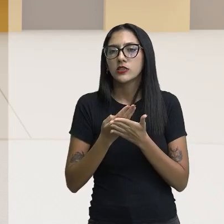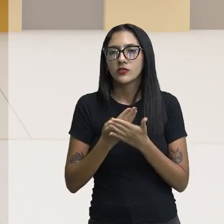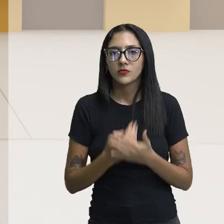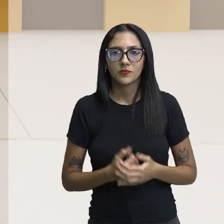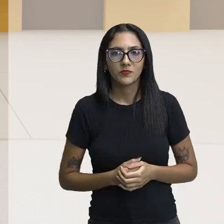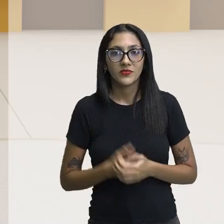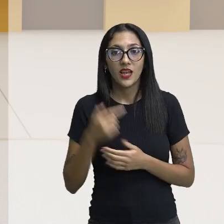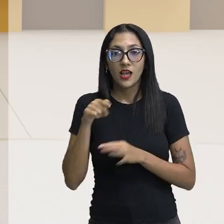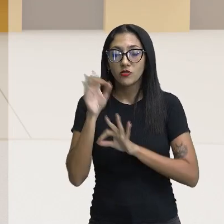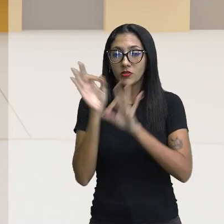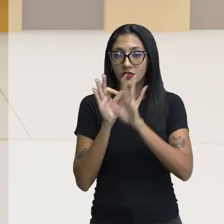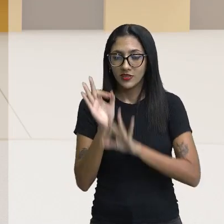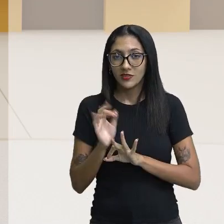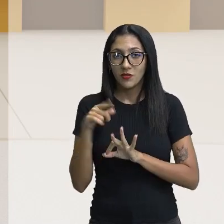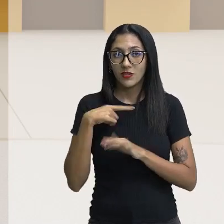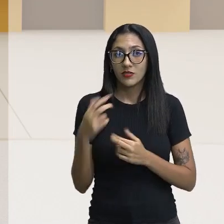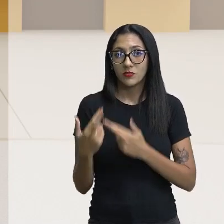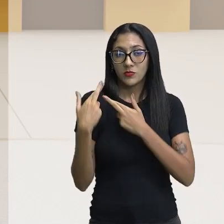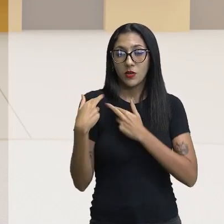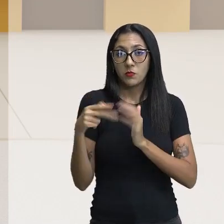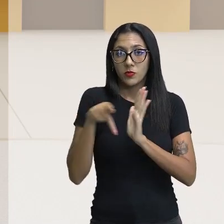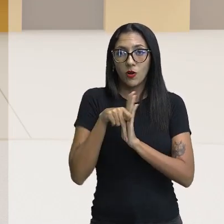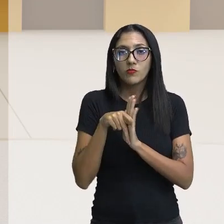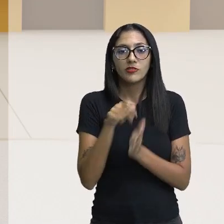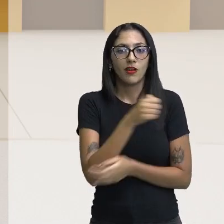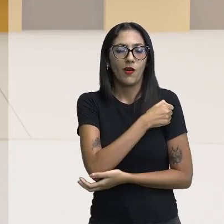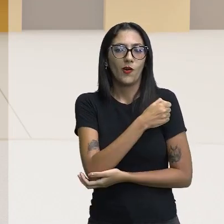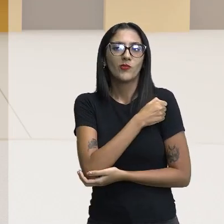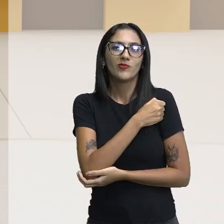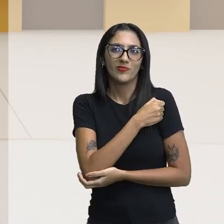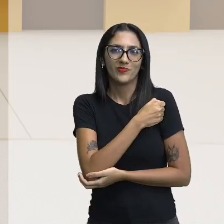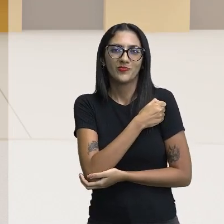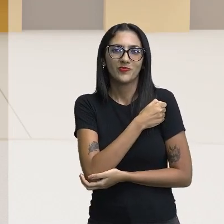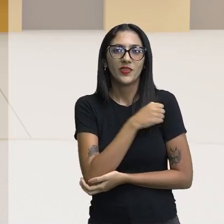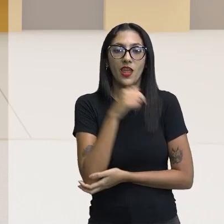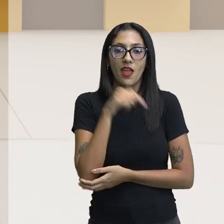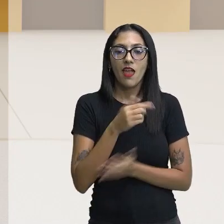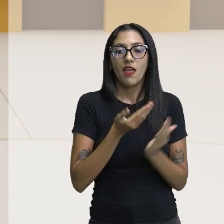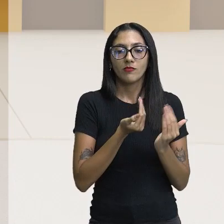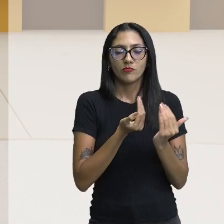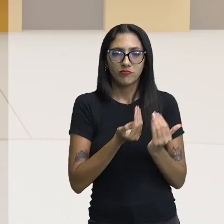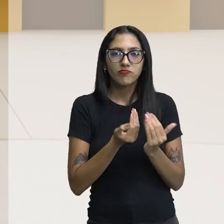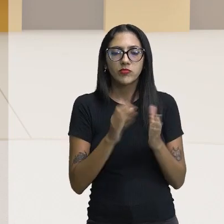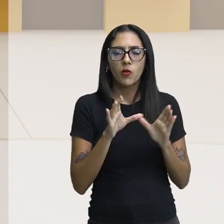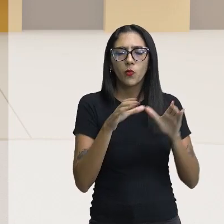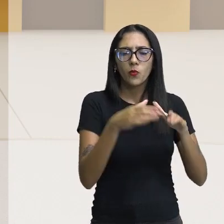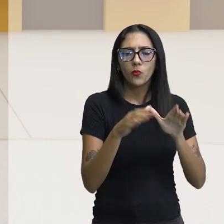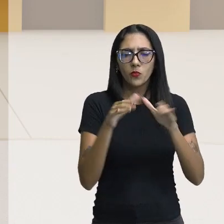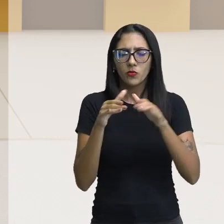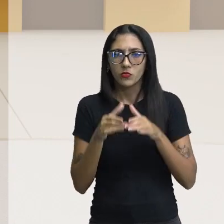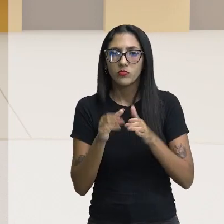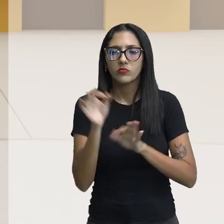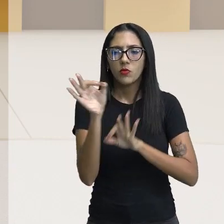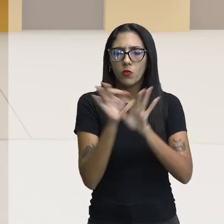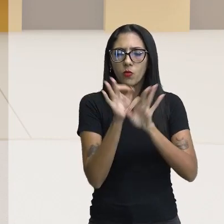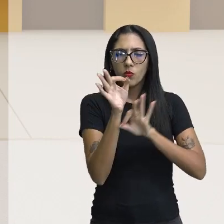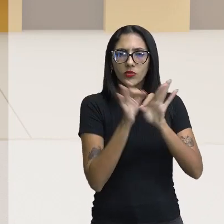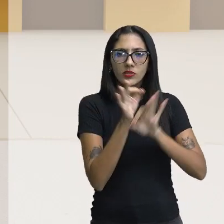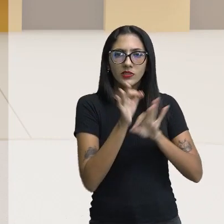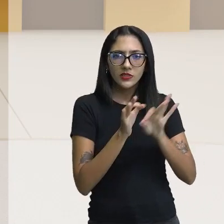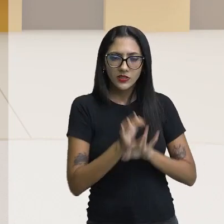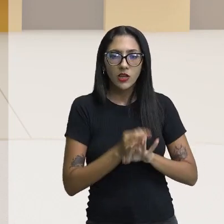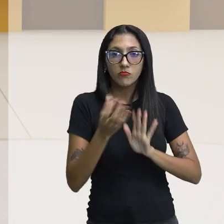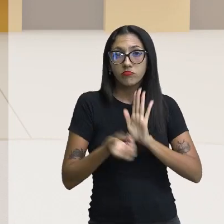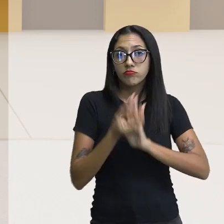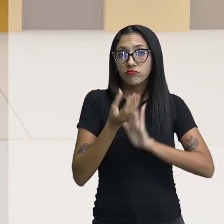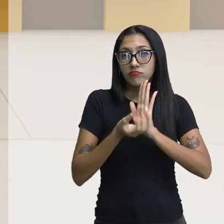por alunos, tá? Por jovens. E esses jovens, em grupos, eles se organizaram e criaram,